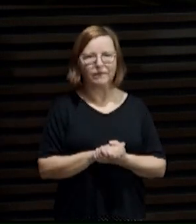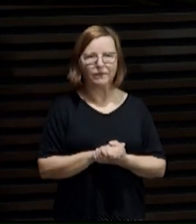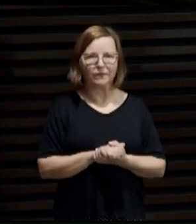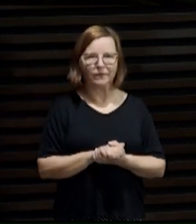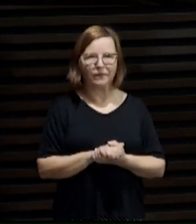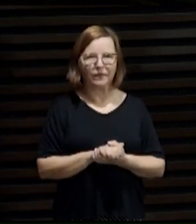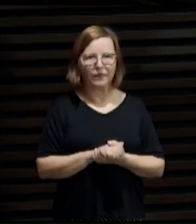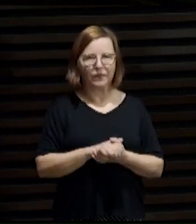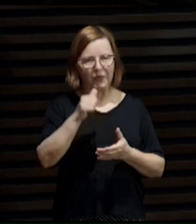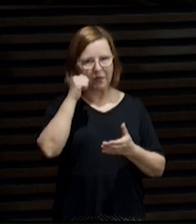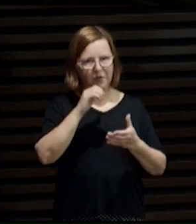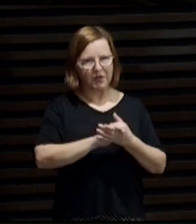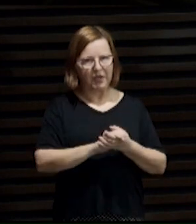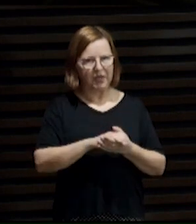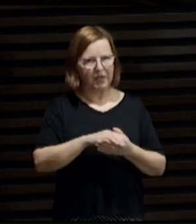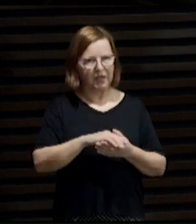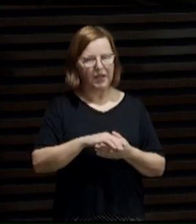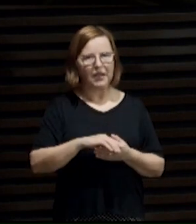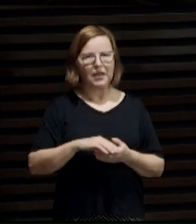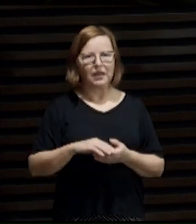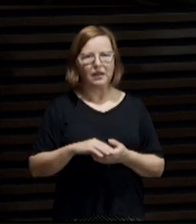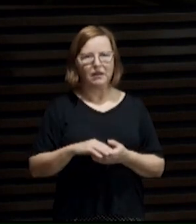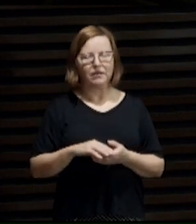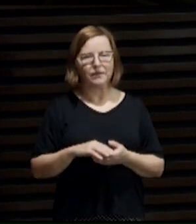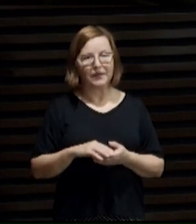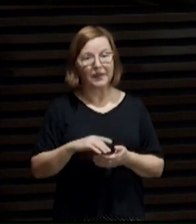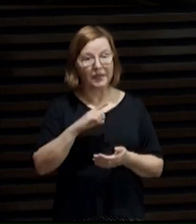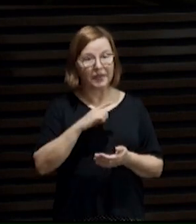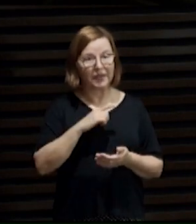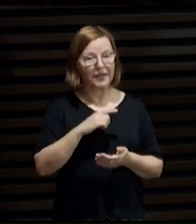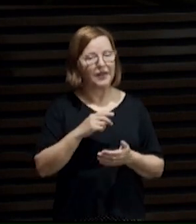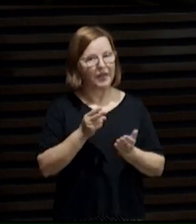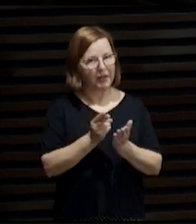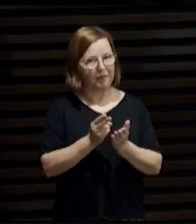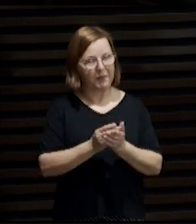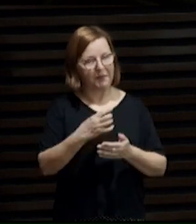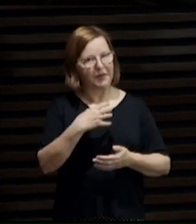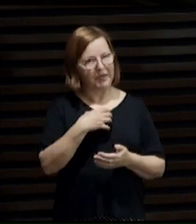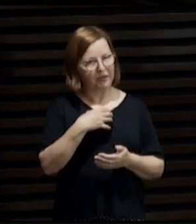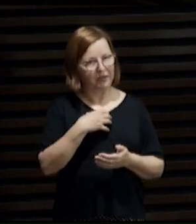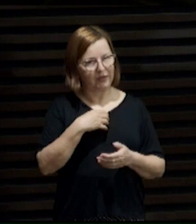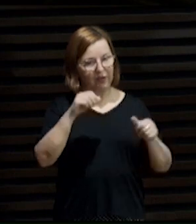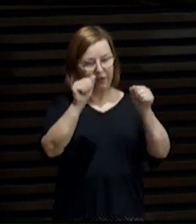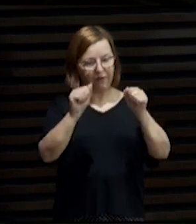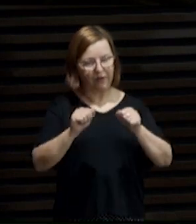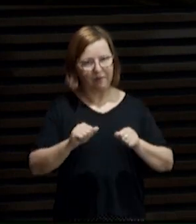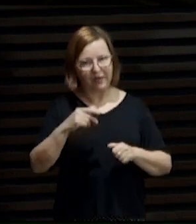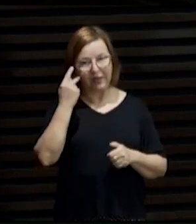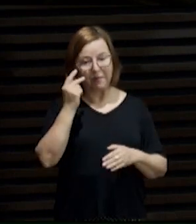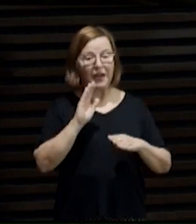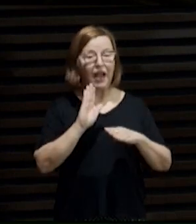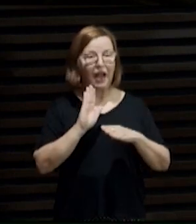Ela não é tua auxiliadora qualquer, ela é idônea, ela é da mesma natureza. Ela foi formada para te